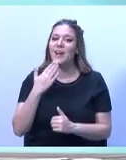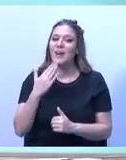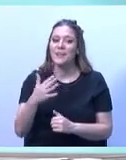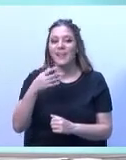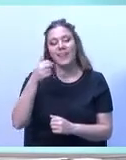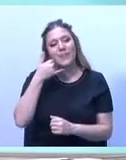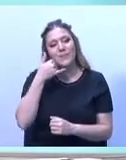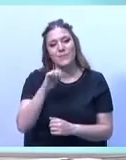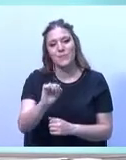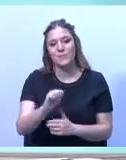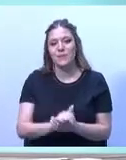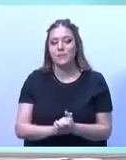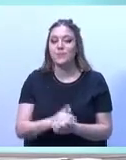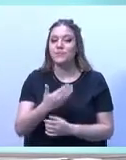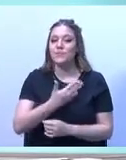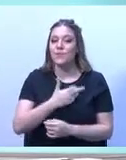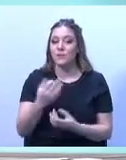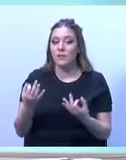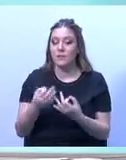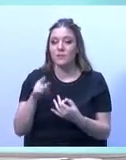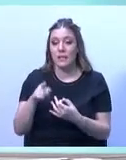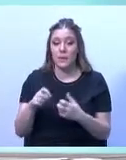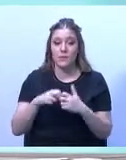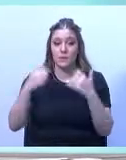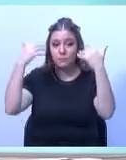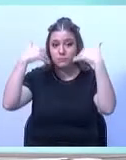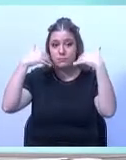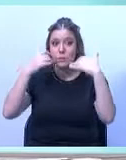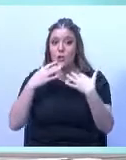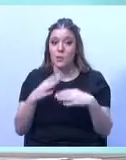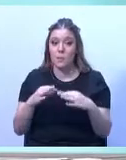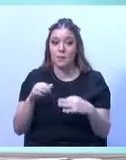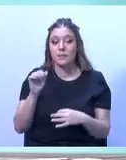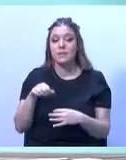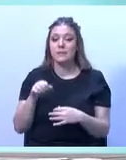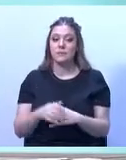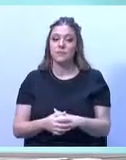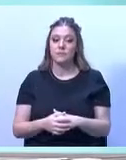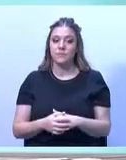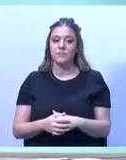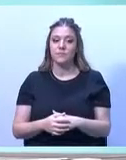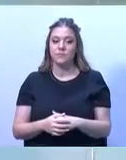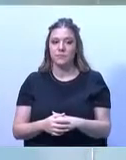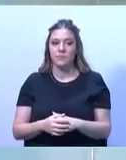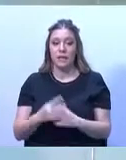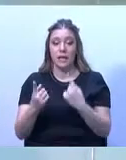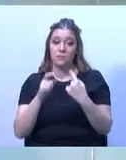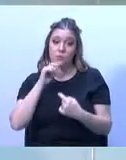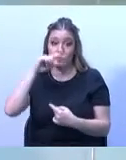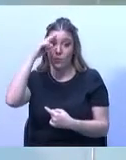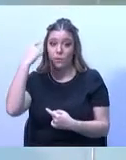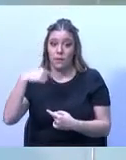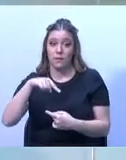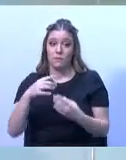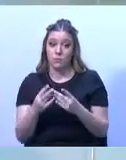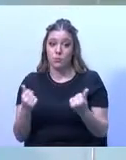pelo seu telefonema. Sr. Doutor, de facto, este problema de transpiração é muito comum, não é? Muito comum mesmo. Muito comum mesmo. E às vezes pode ser difícil